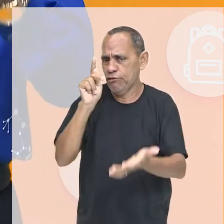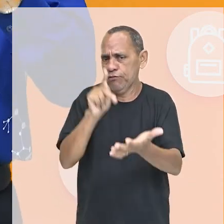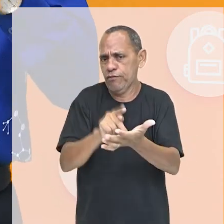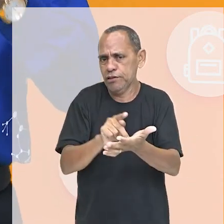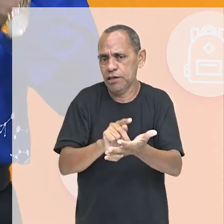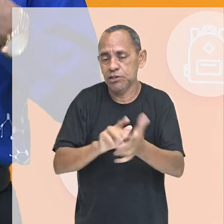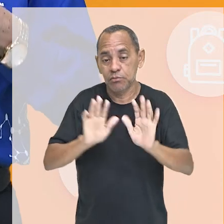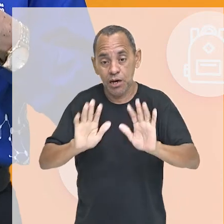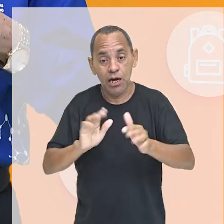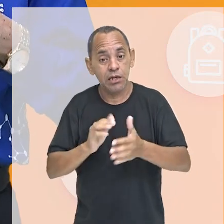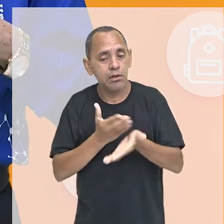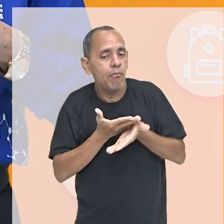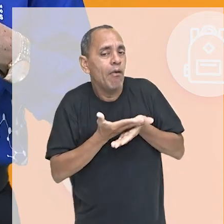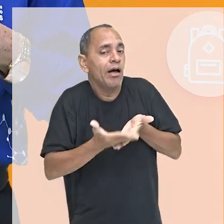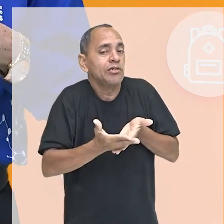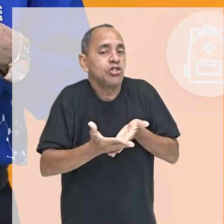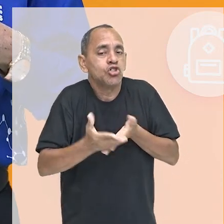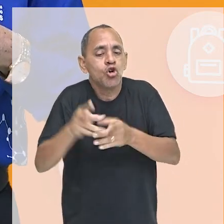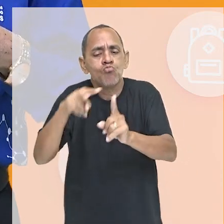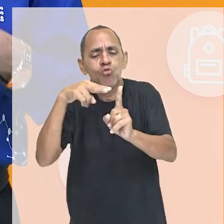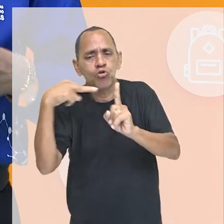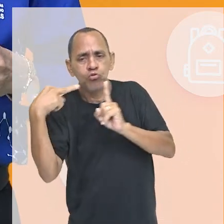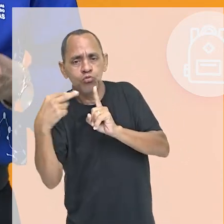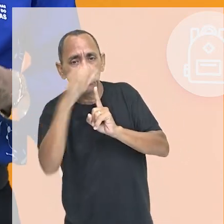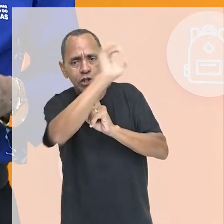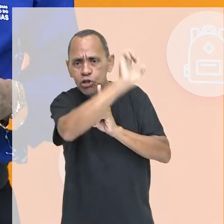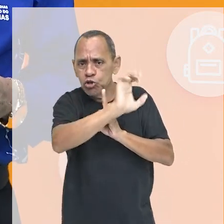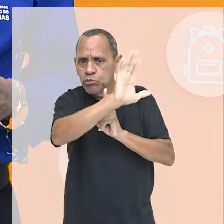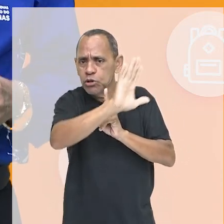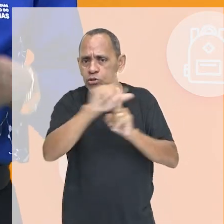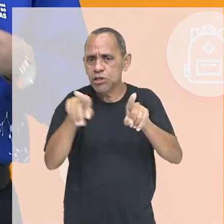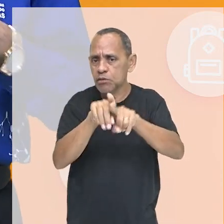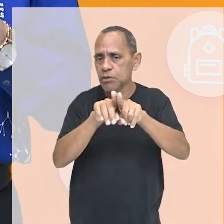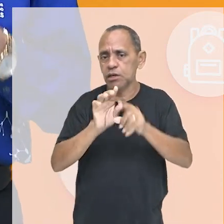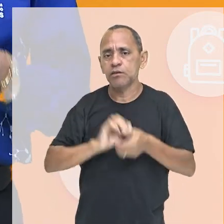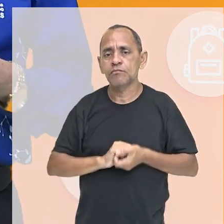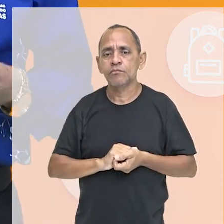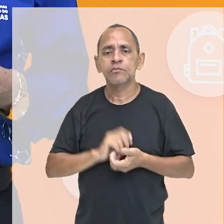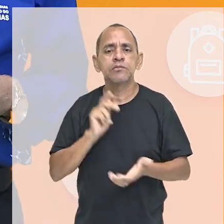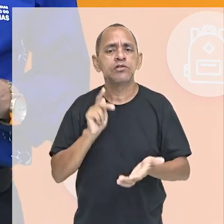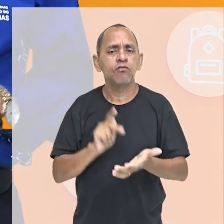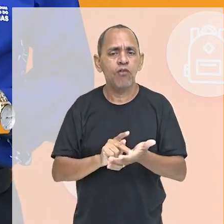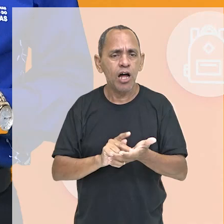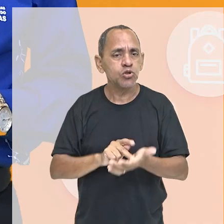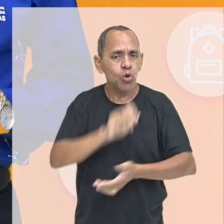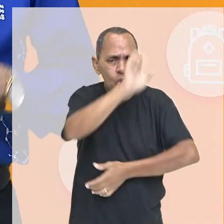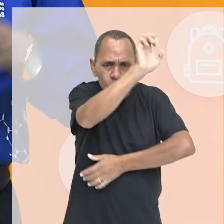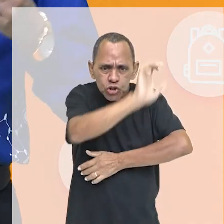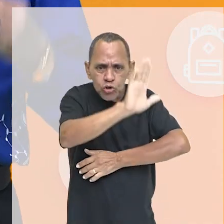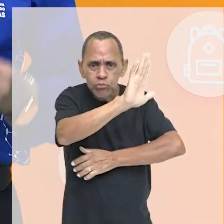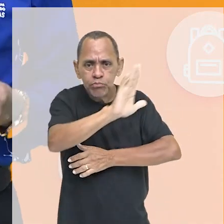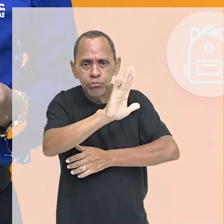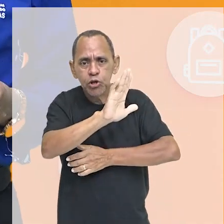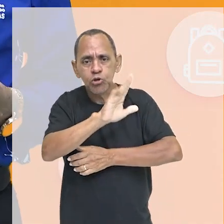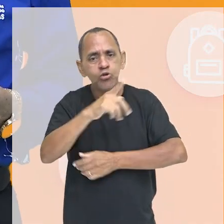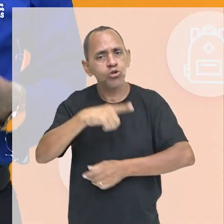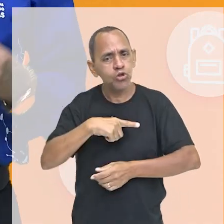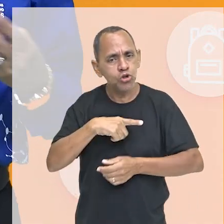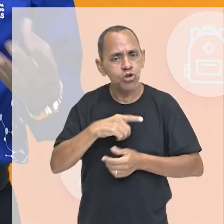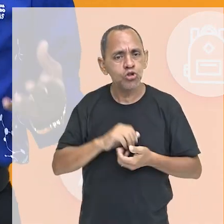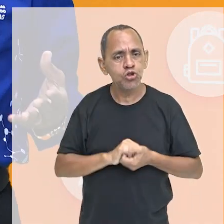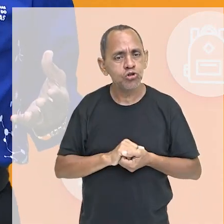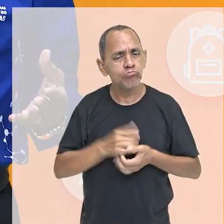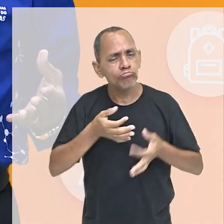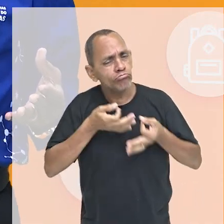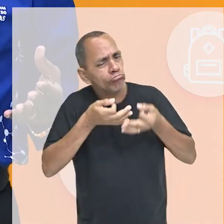partir de um ponto de vista europeu. E com isso, os europeus visavam mostrar que a sua cultura